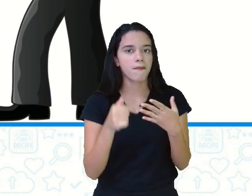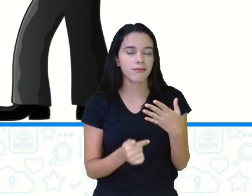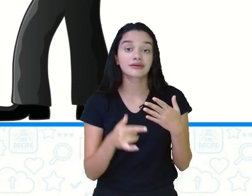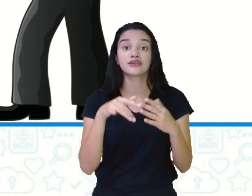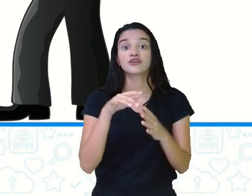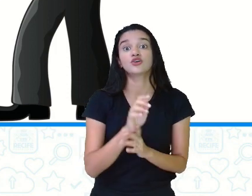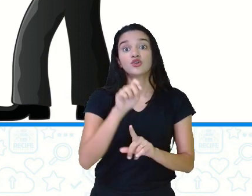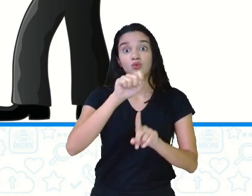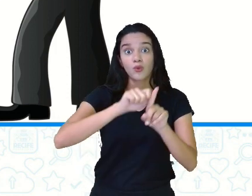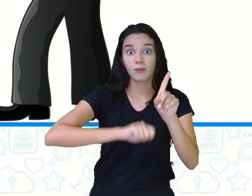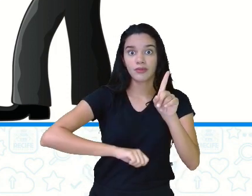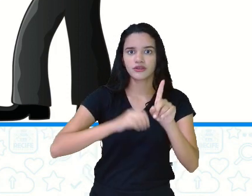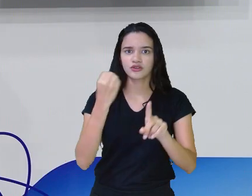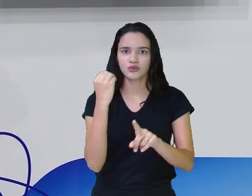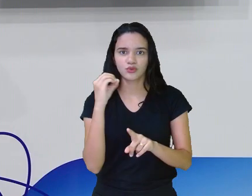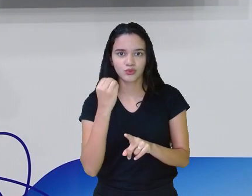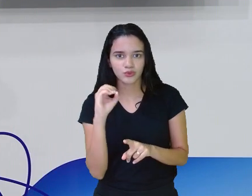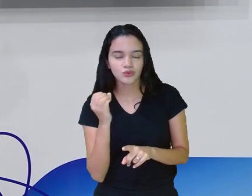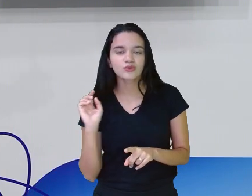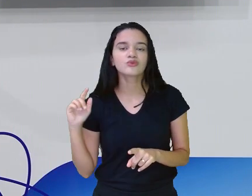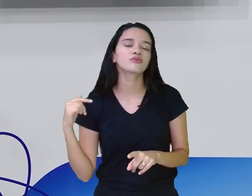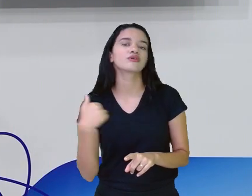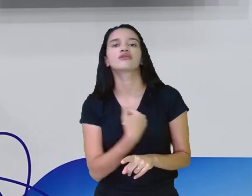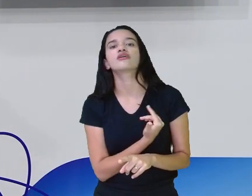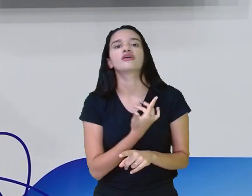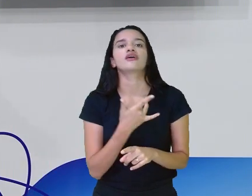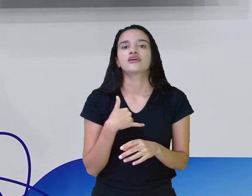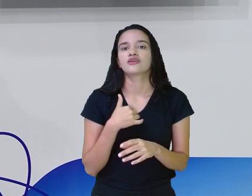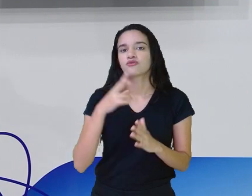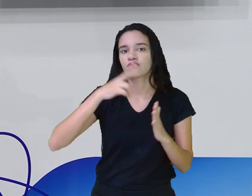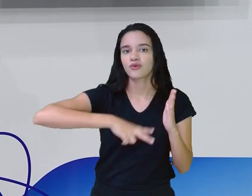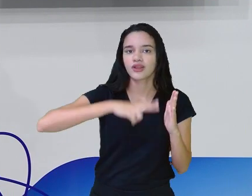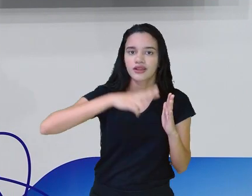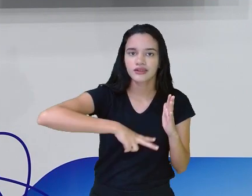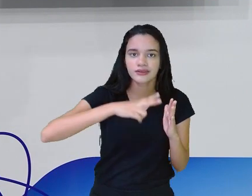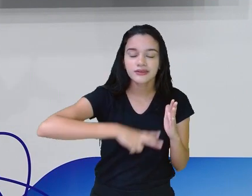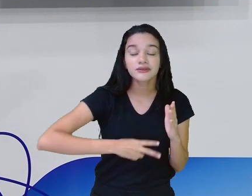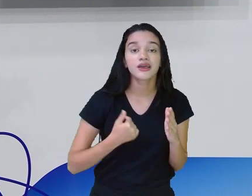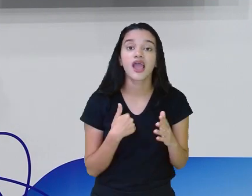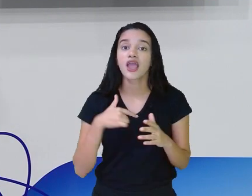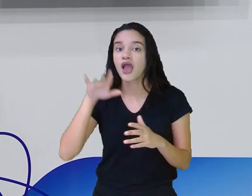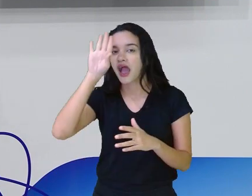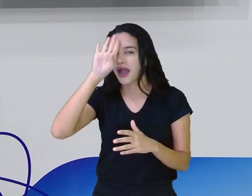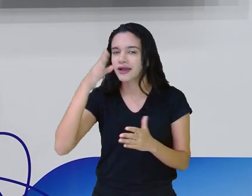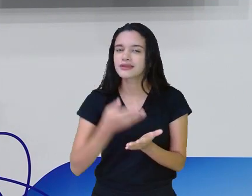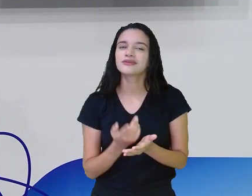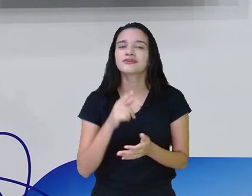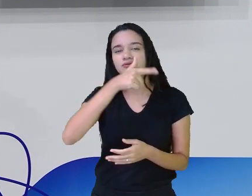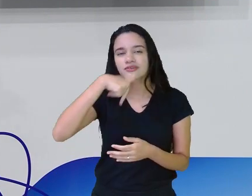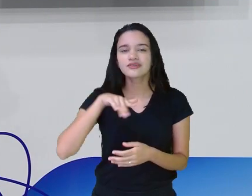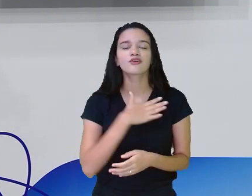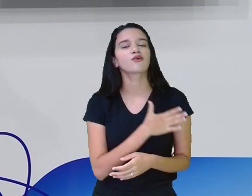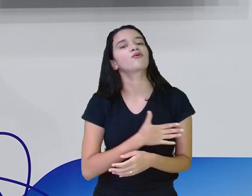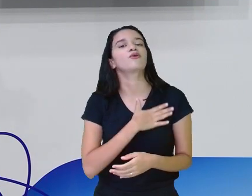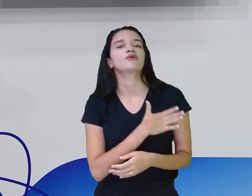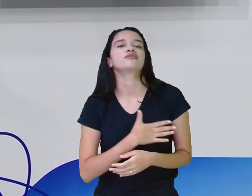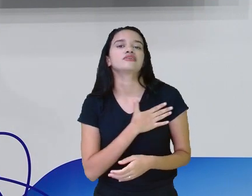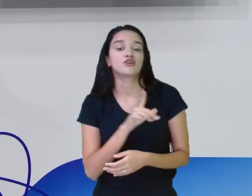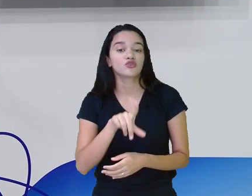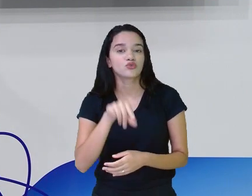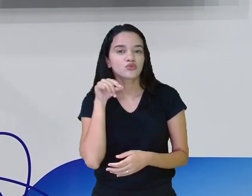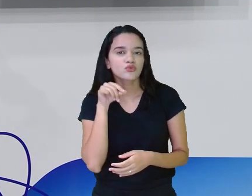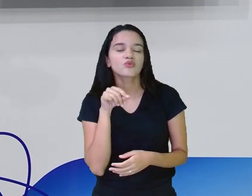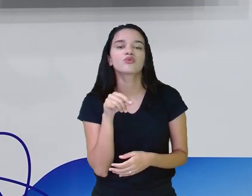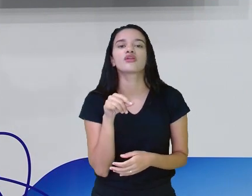mês de outubro, trazendo alguns contos que nunca foram lidos aqui. Acredito que vocês vão gostar. Eu selecionei algumas